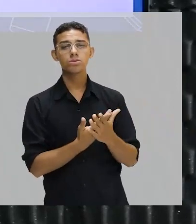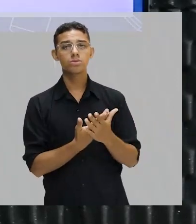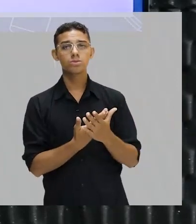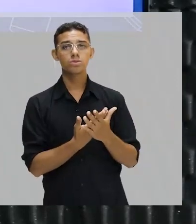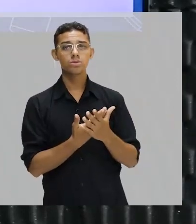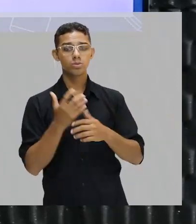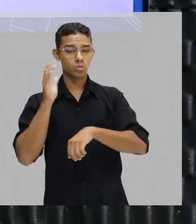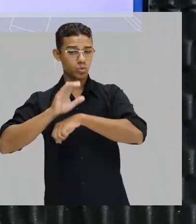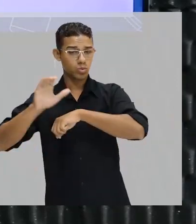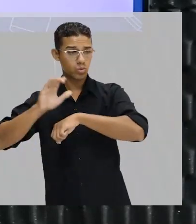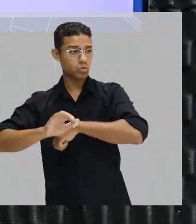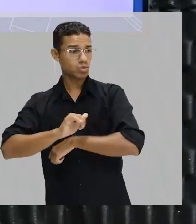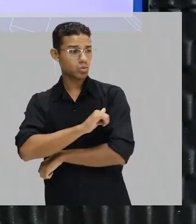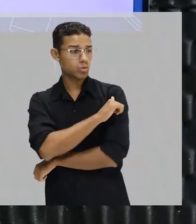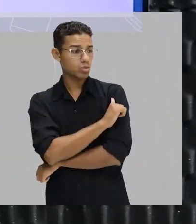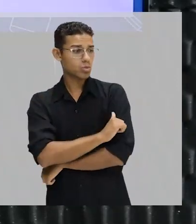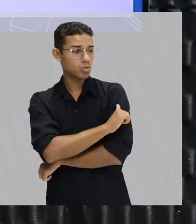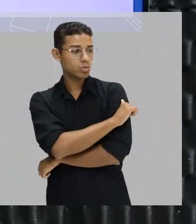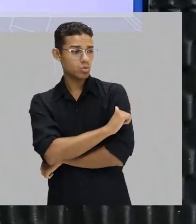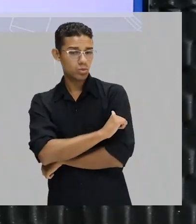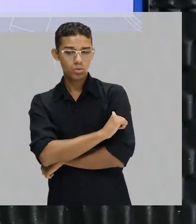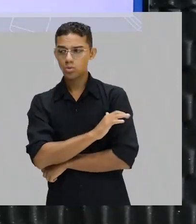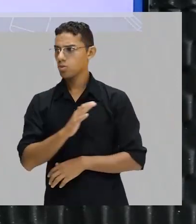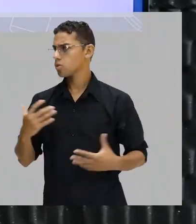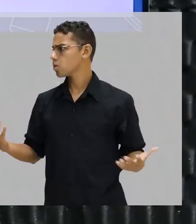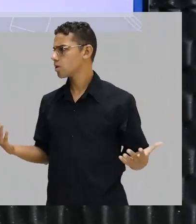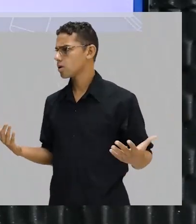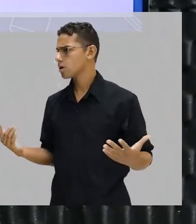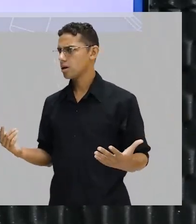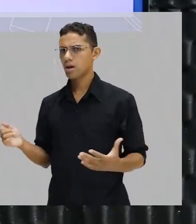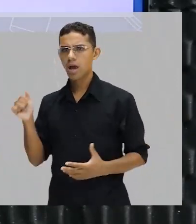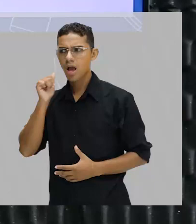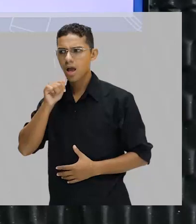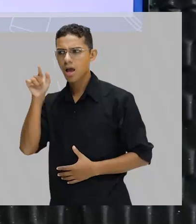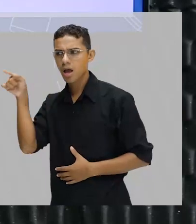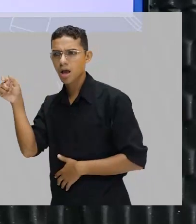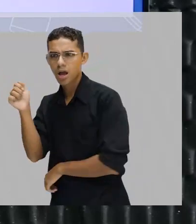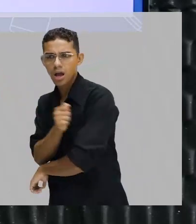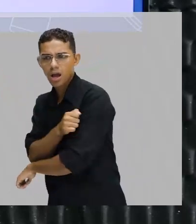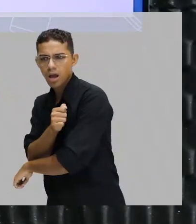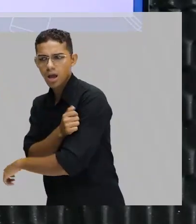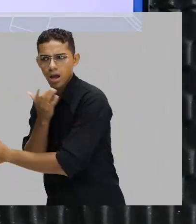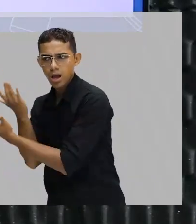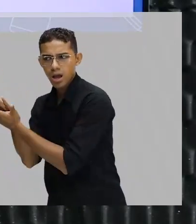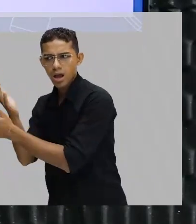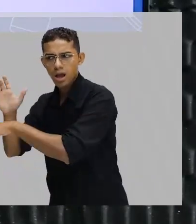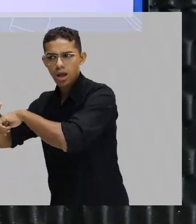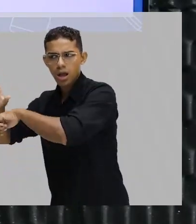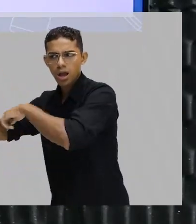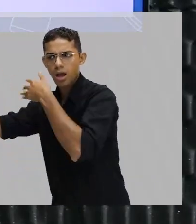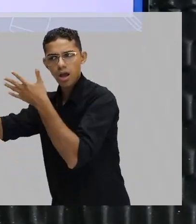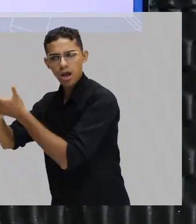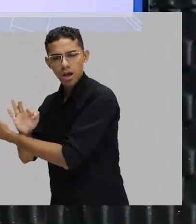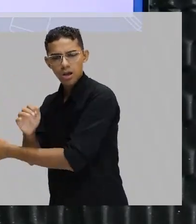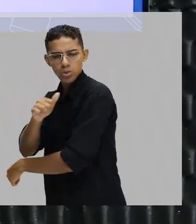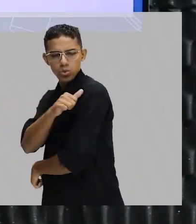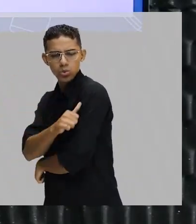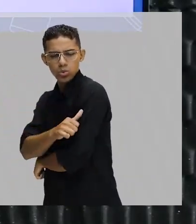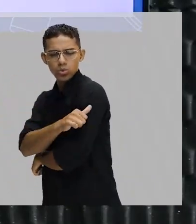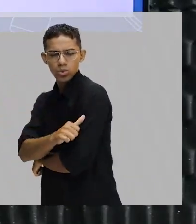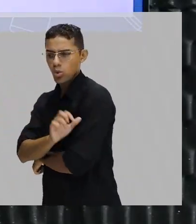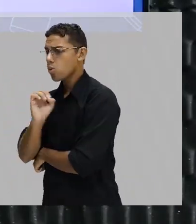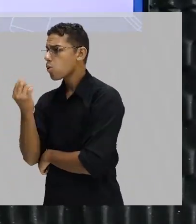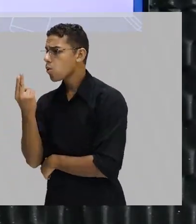A garota ou o rapaz com quem ela estava falando? Então, não dá para a gente perceber, né? Você consegue